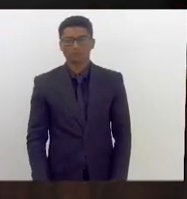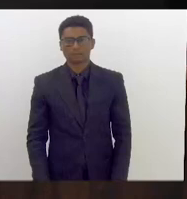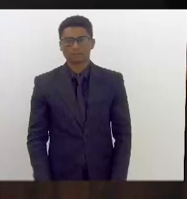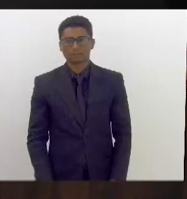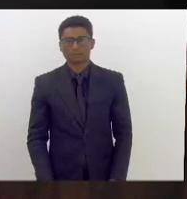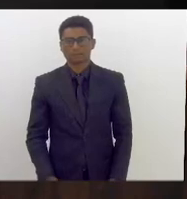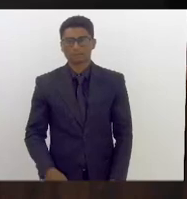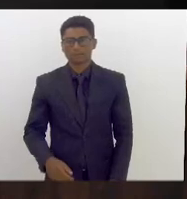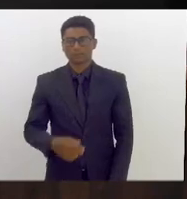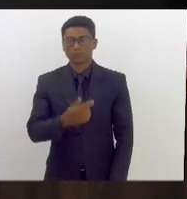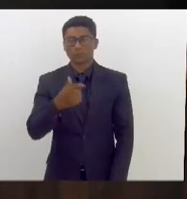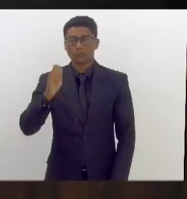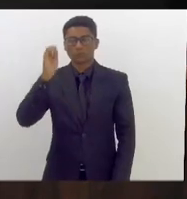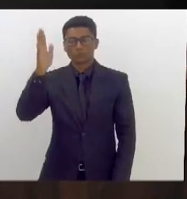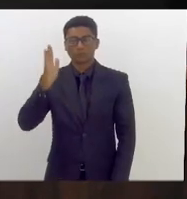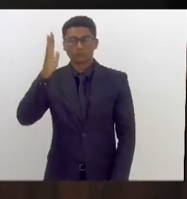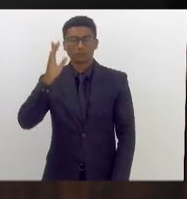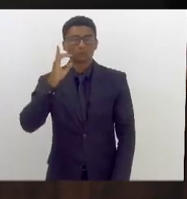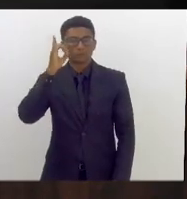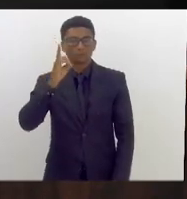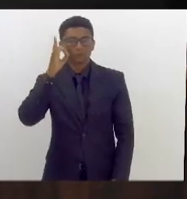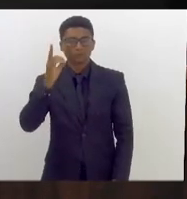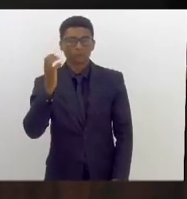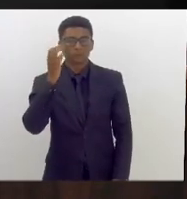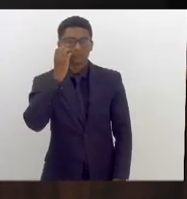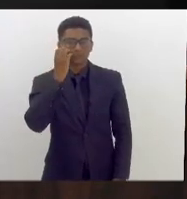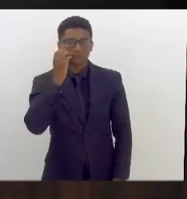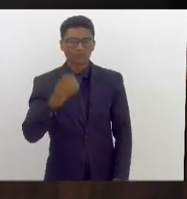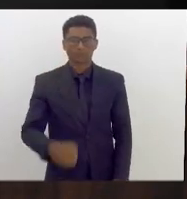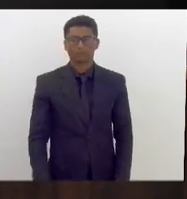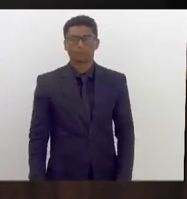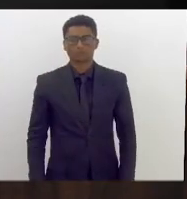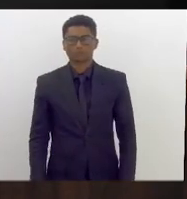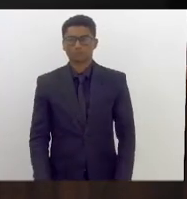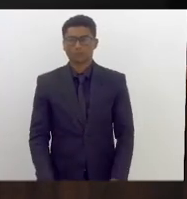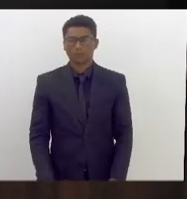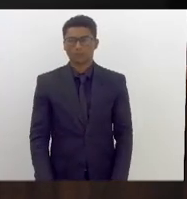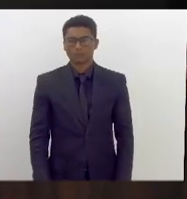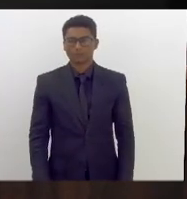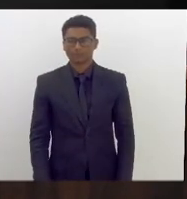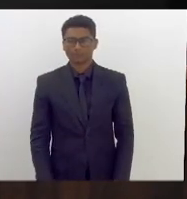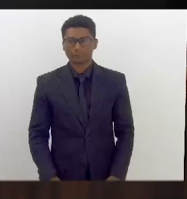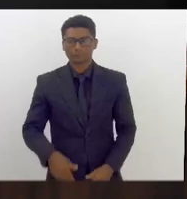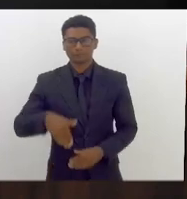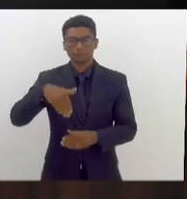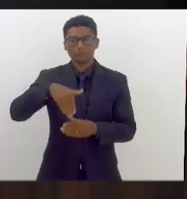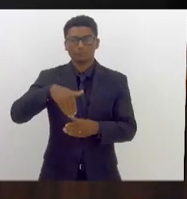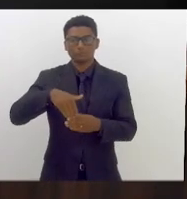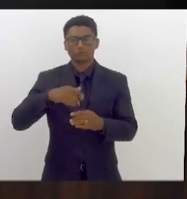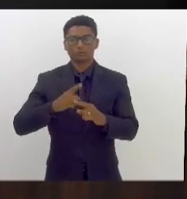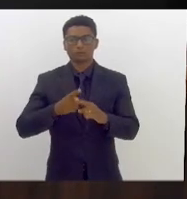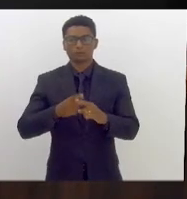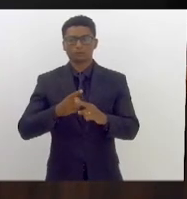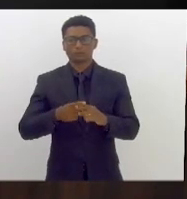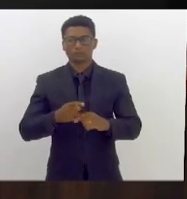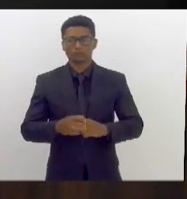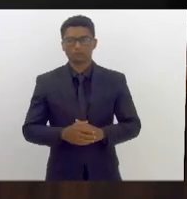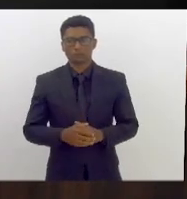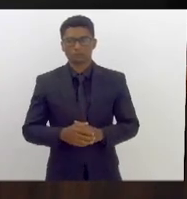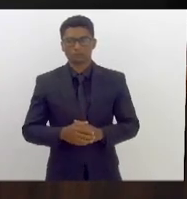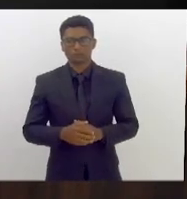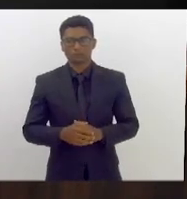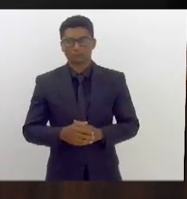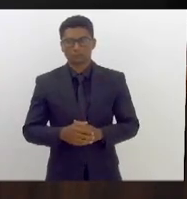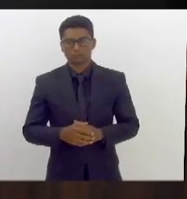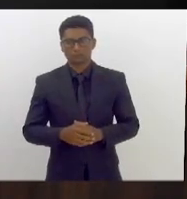Próximo orador, deputado Valdec Carneiro, para declaração de voto. Eu estou deixando que